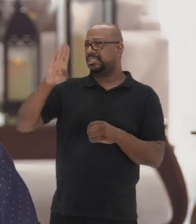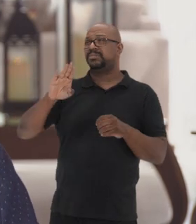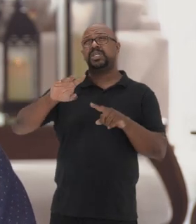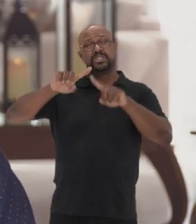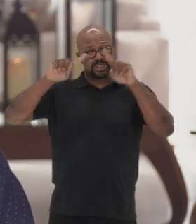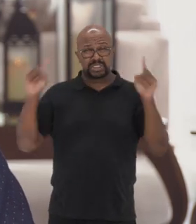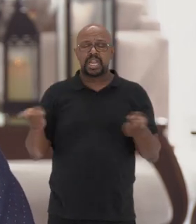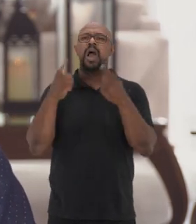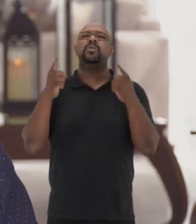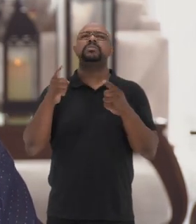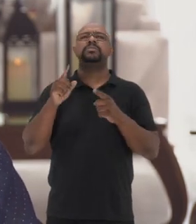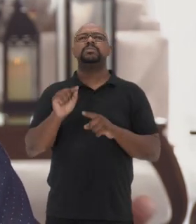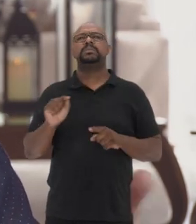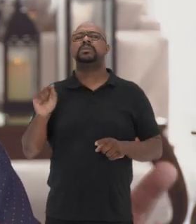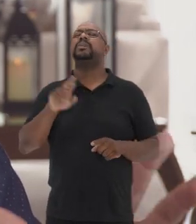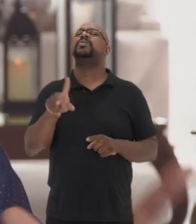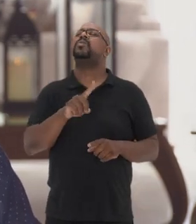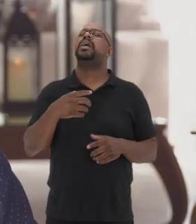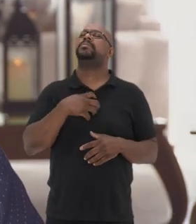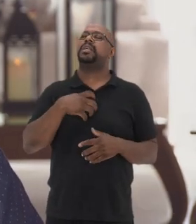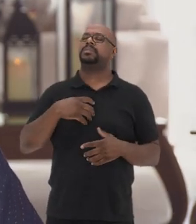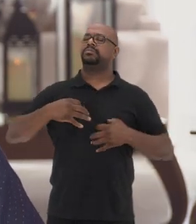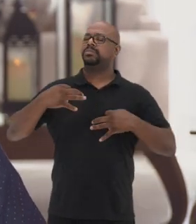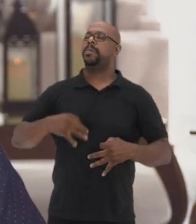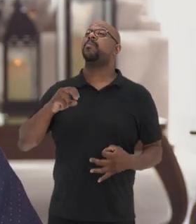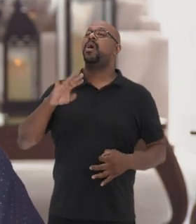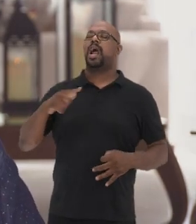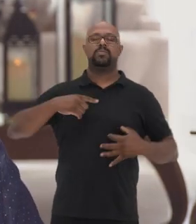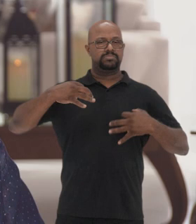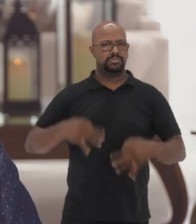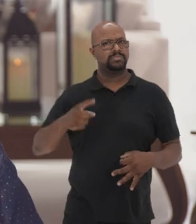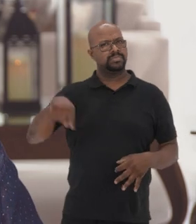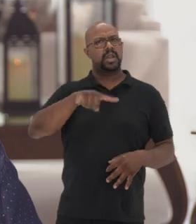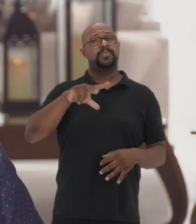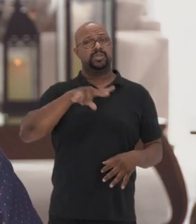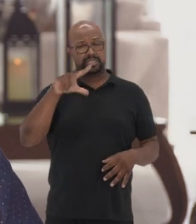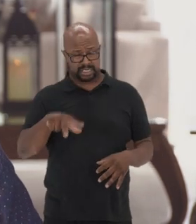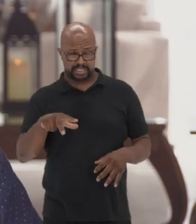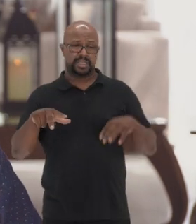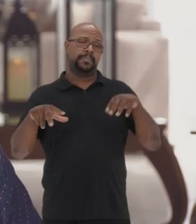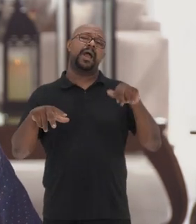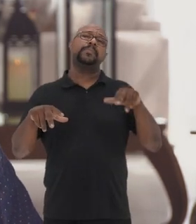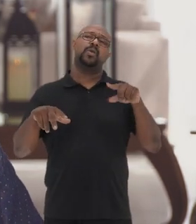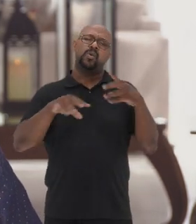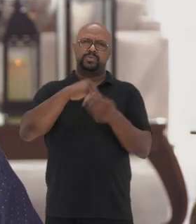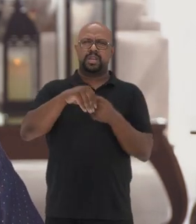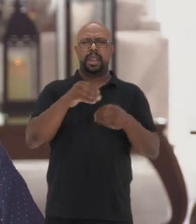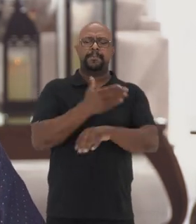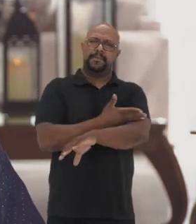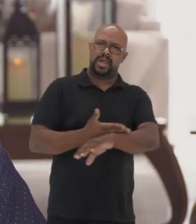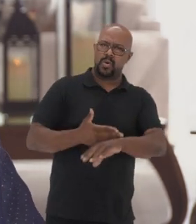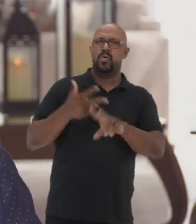dos pequenos aglomerados Urbano não era de uma moral exemplar os portugueses e os mamelucos filho de brancos com